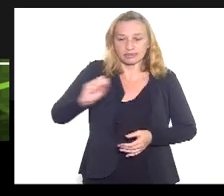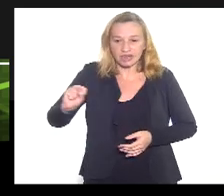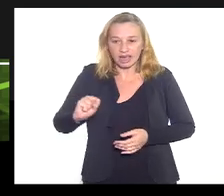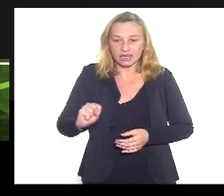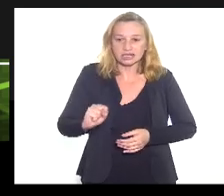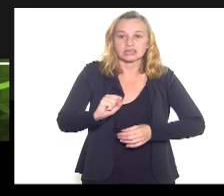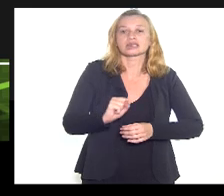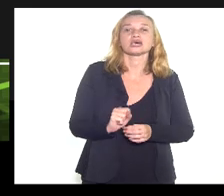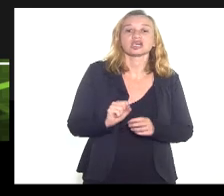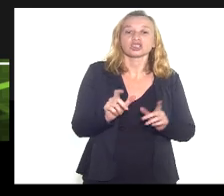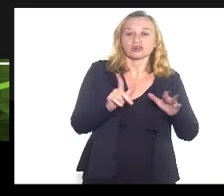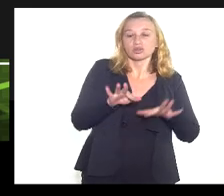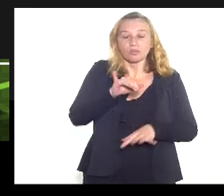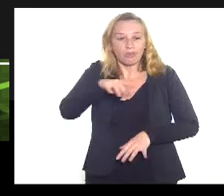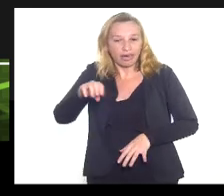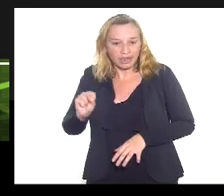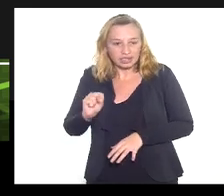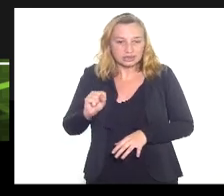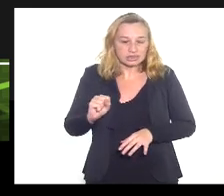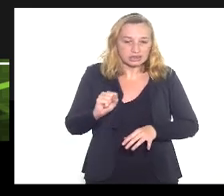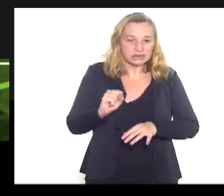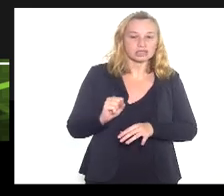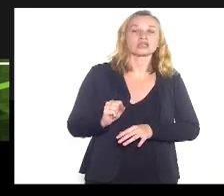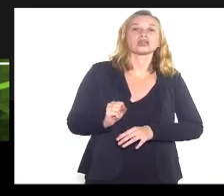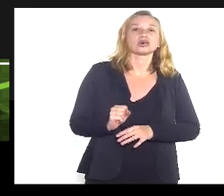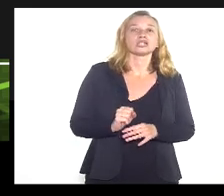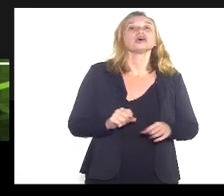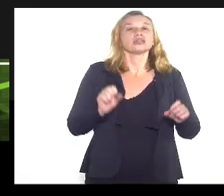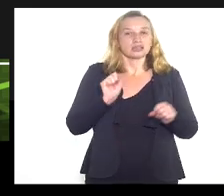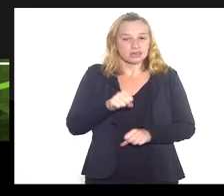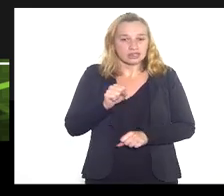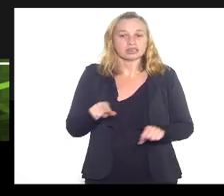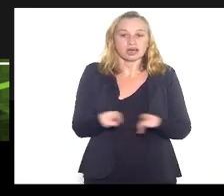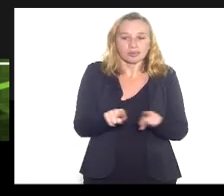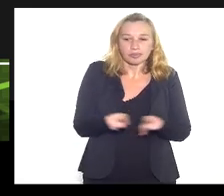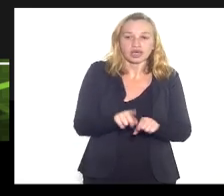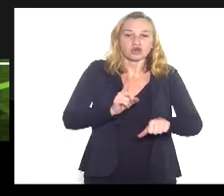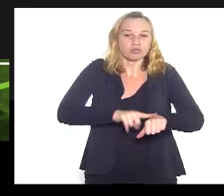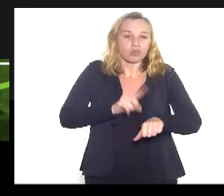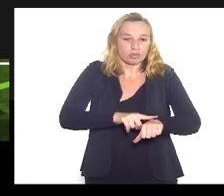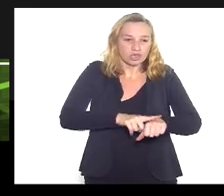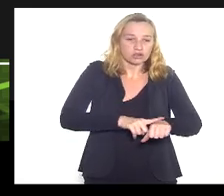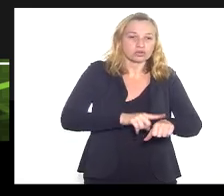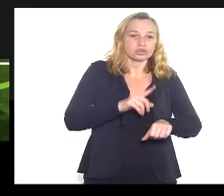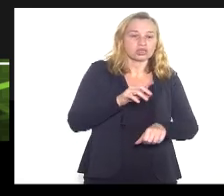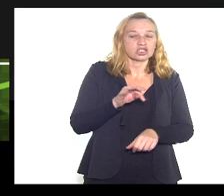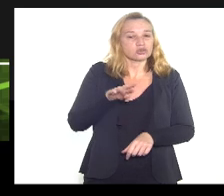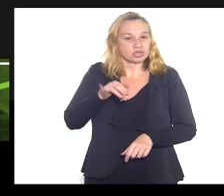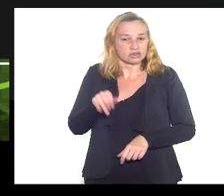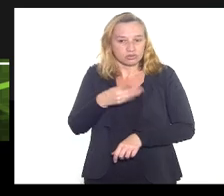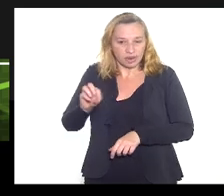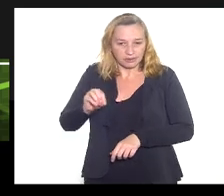pelo adquirente do bem habilitado no Repetro SPED e ainda assim somente no momento da destinação do bem.